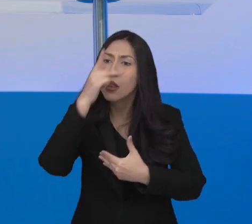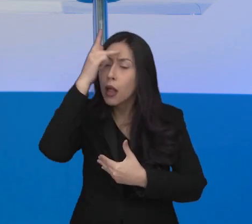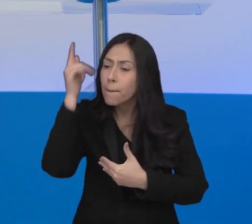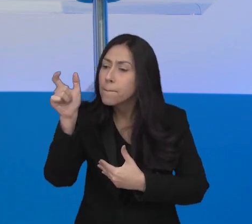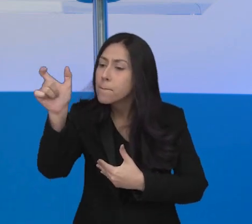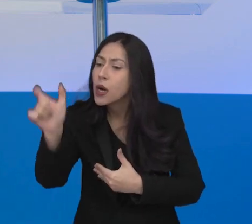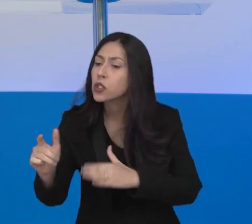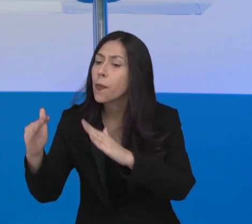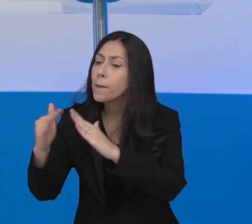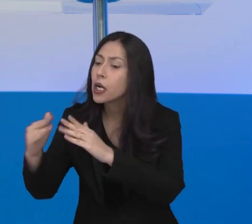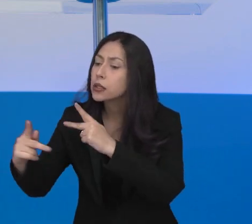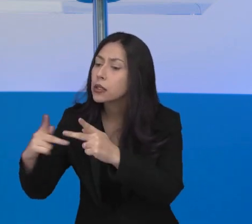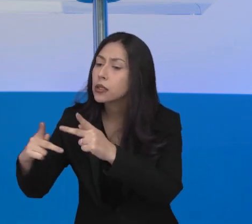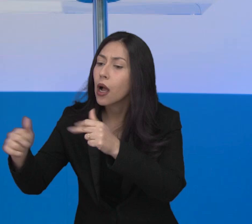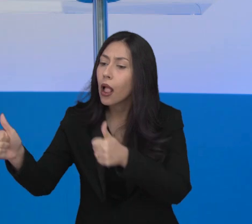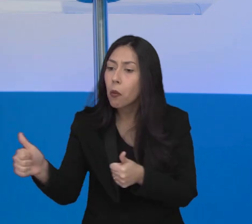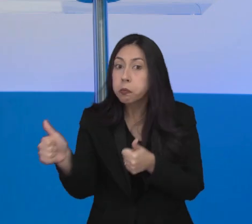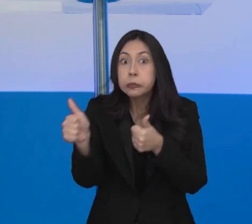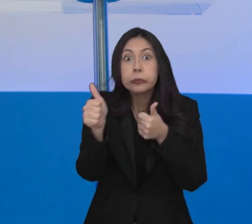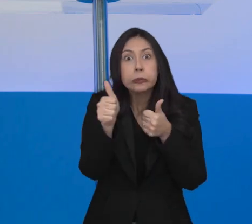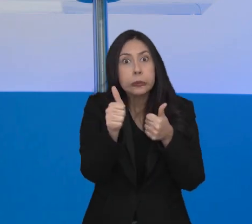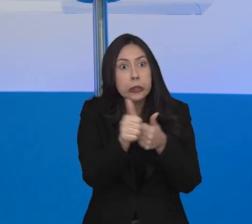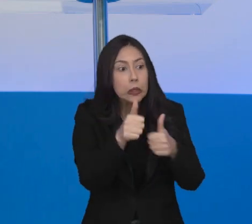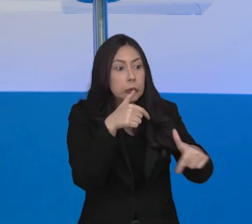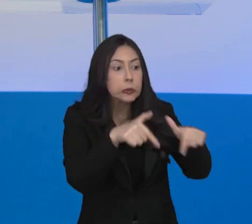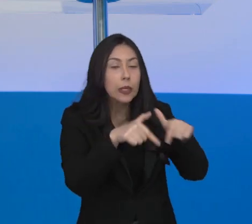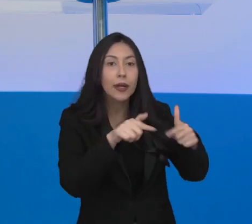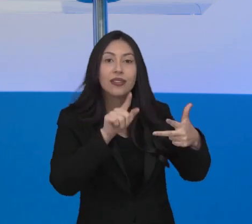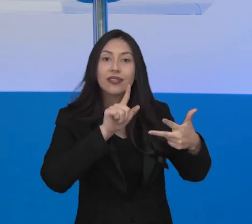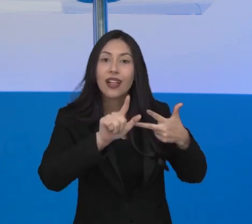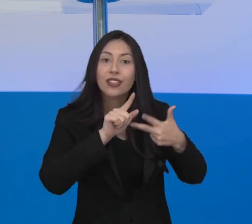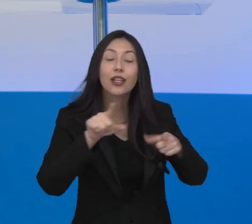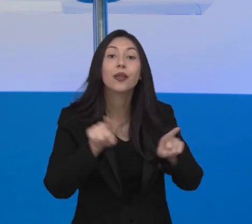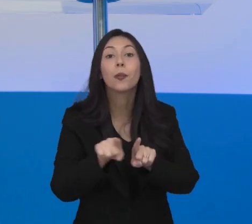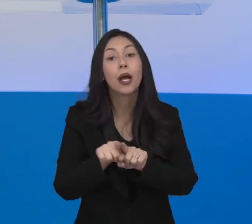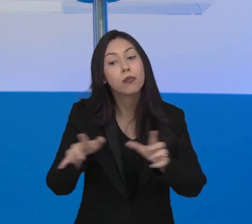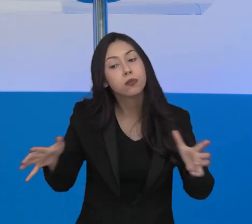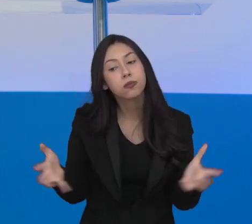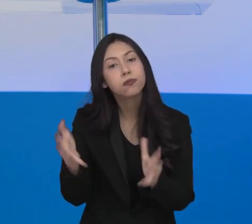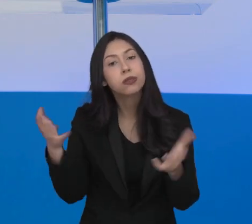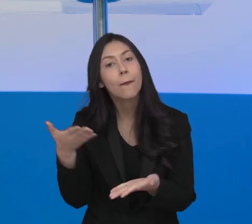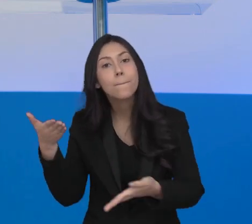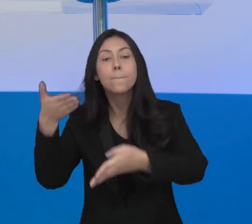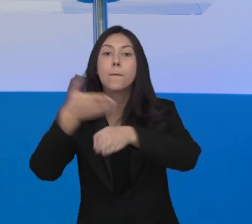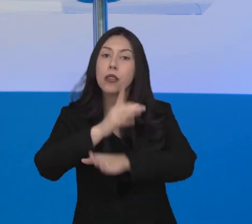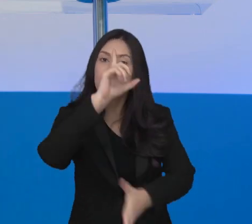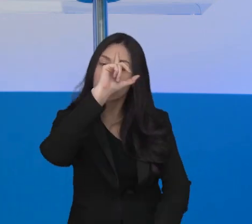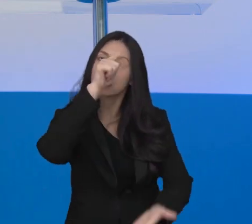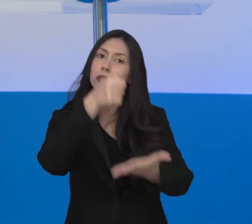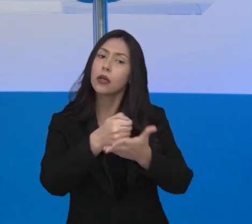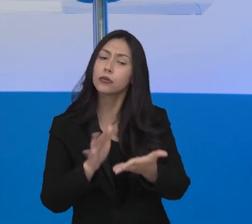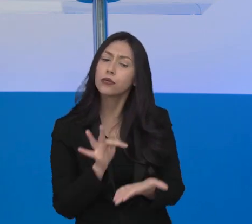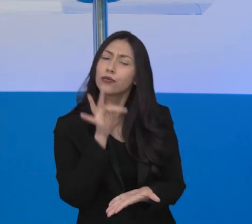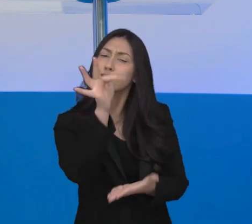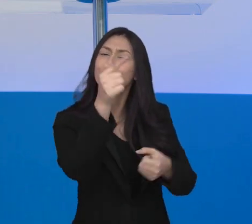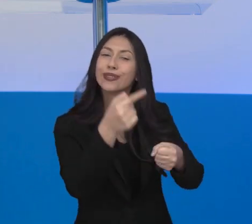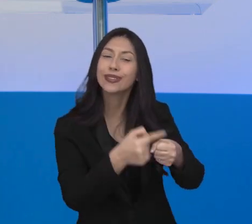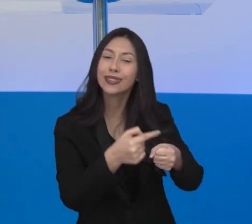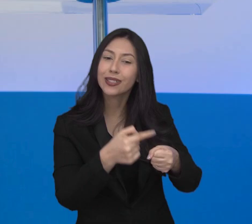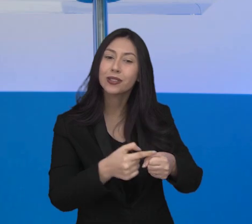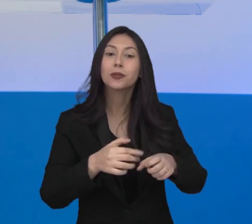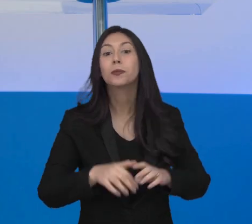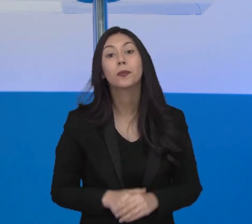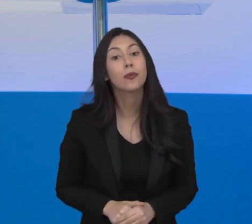aproximar o munícipe do trabalho realizado pelo Legislativo e estimular a participação popular nas decisões sobre o futuro